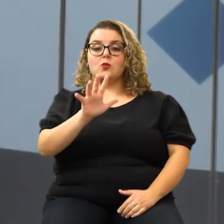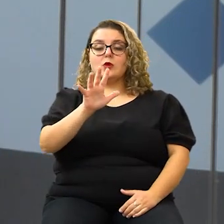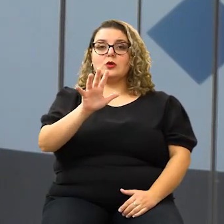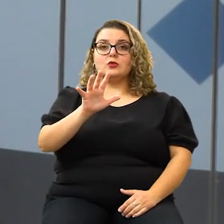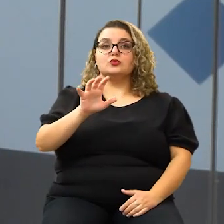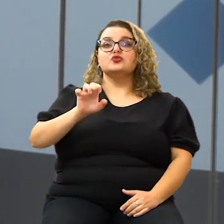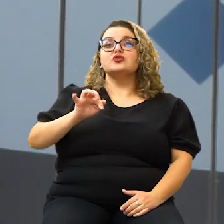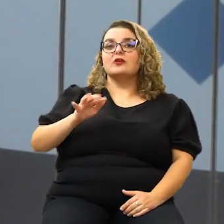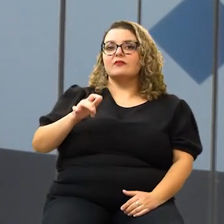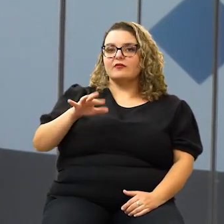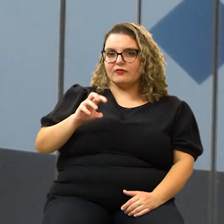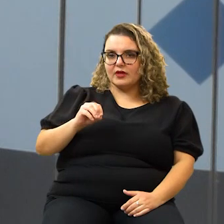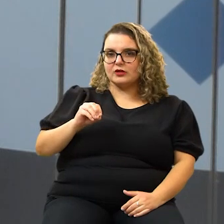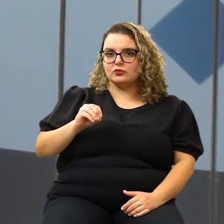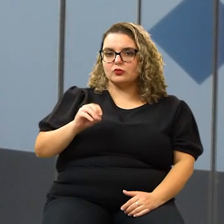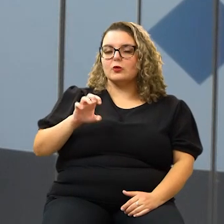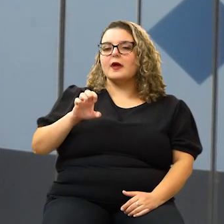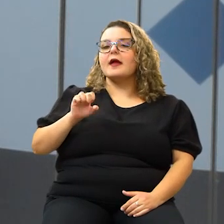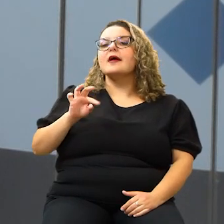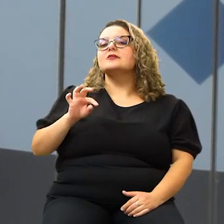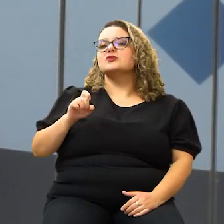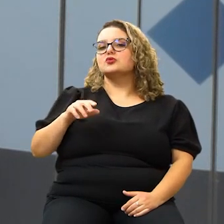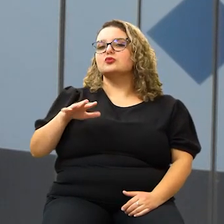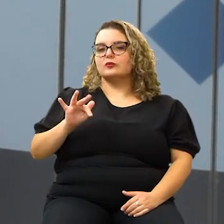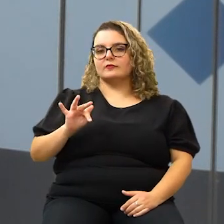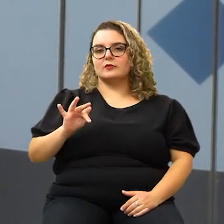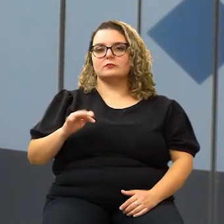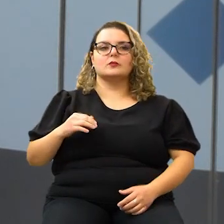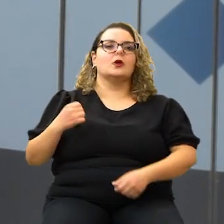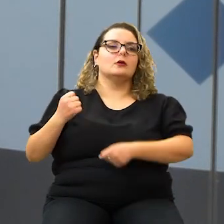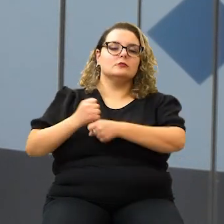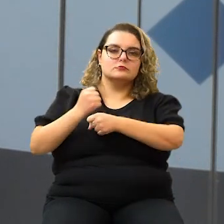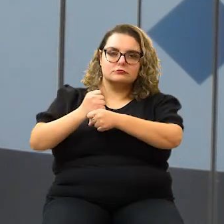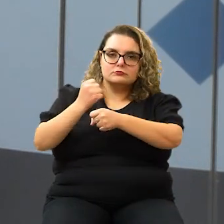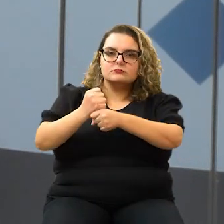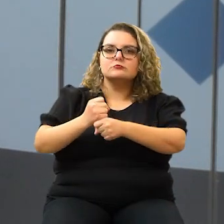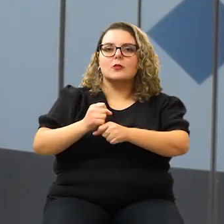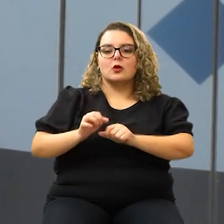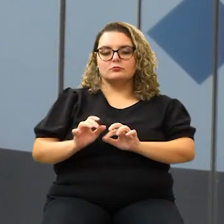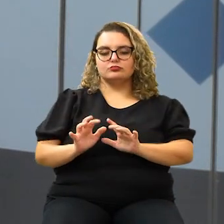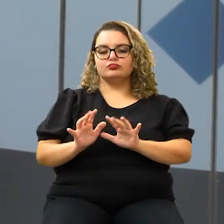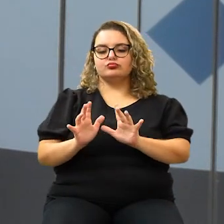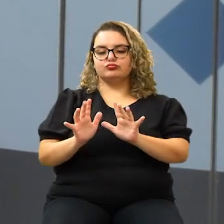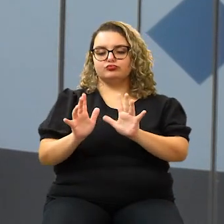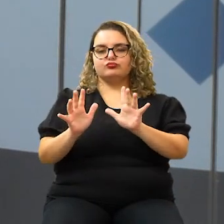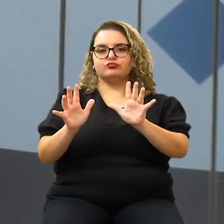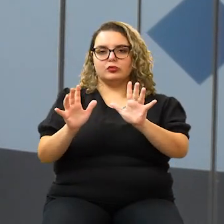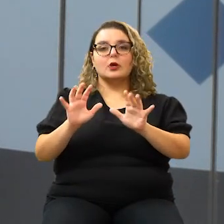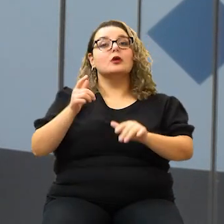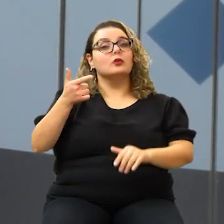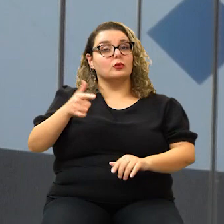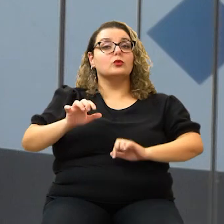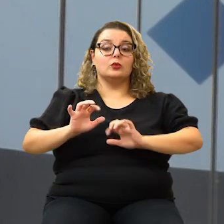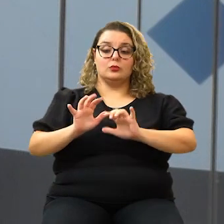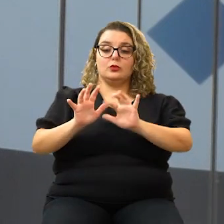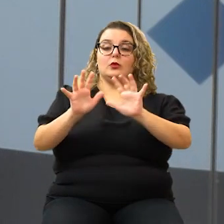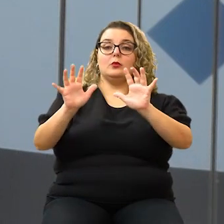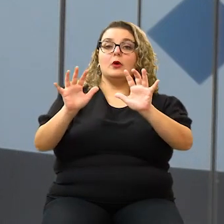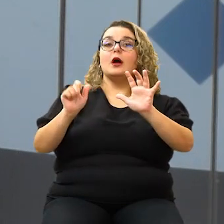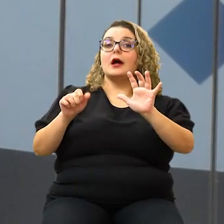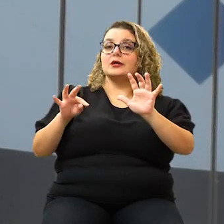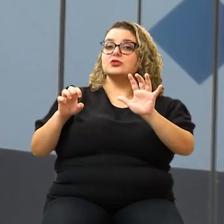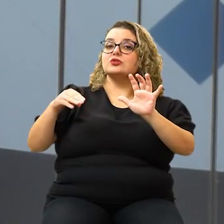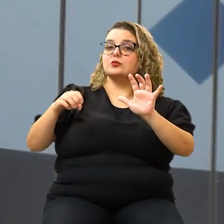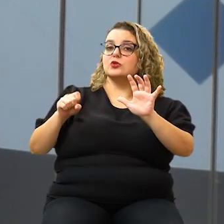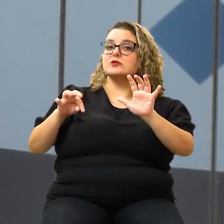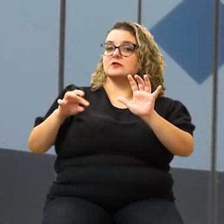efeito estufa, que eles, ao longo dos anos, eles foram emitidos e vêm sendo emitidos para a